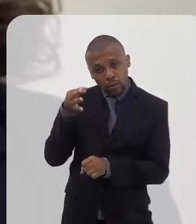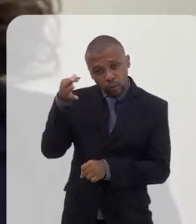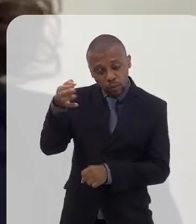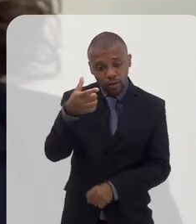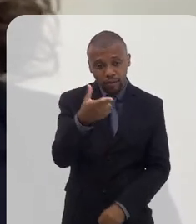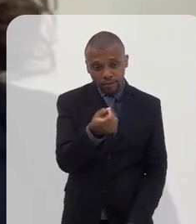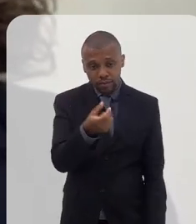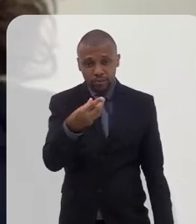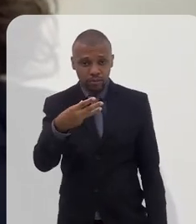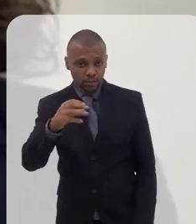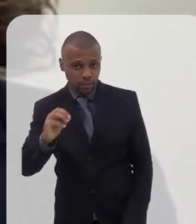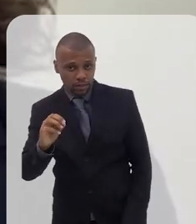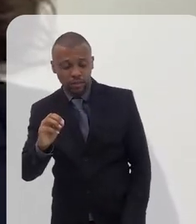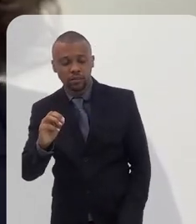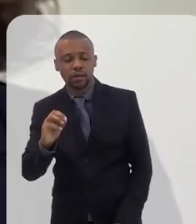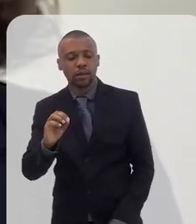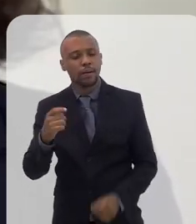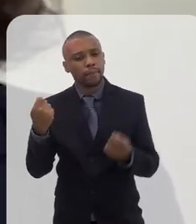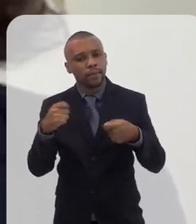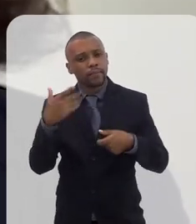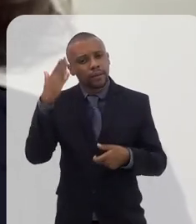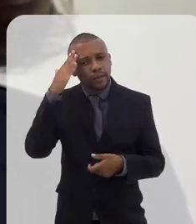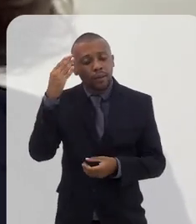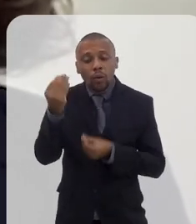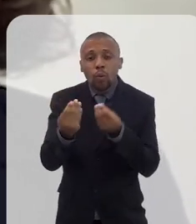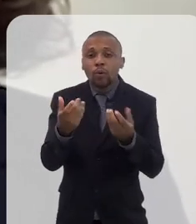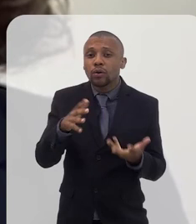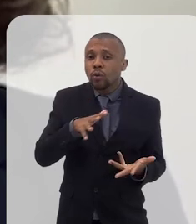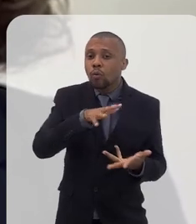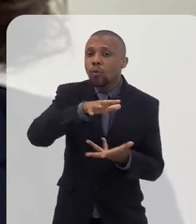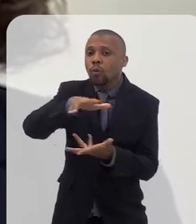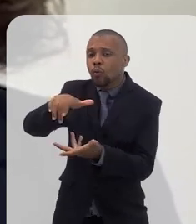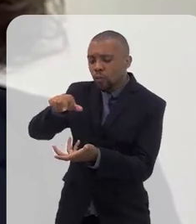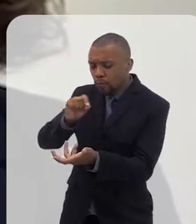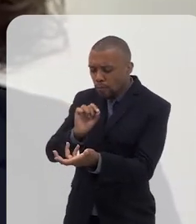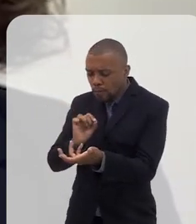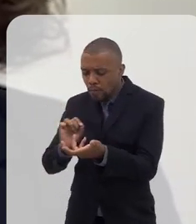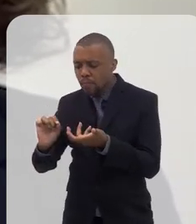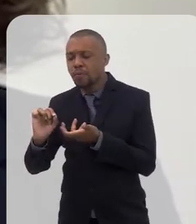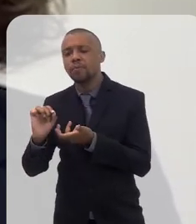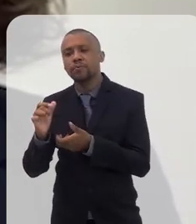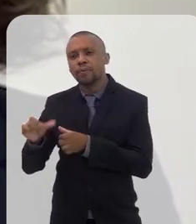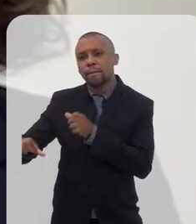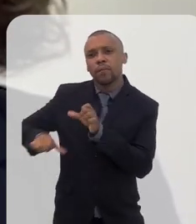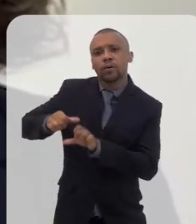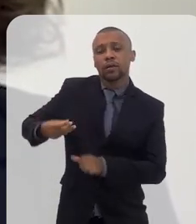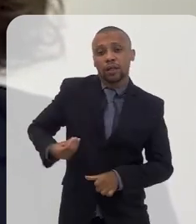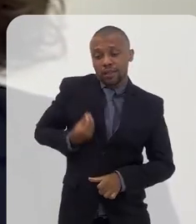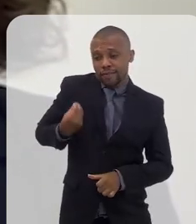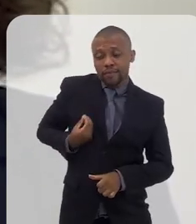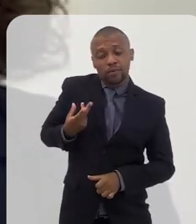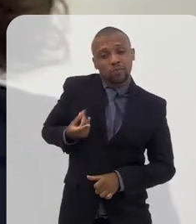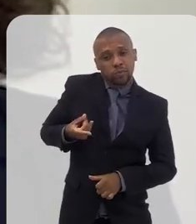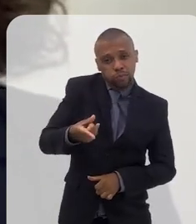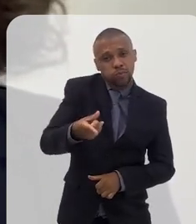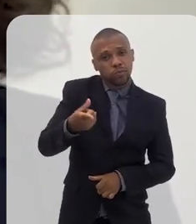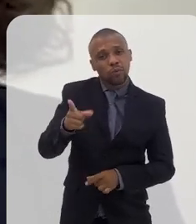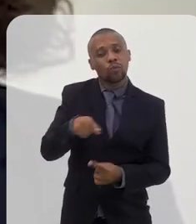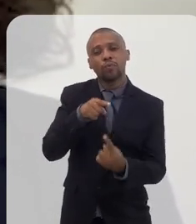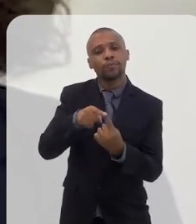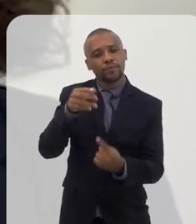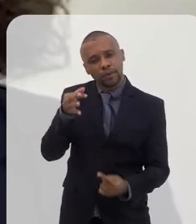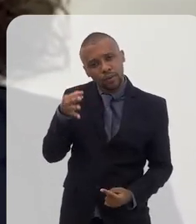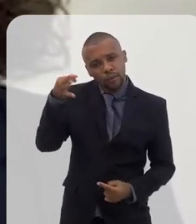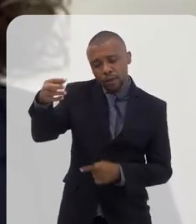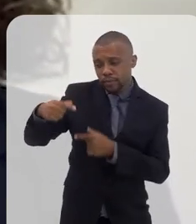em que a gente tem que dar conta, como mundo, né, de tornar a nossa vida aqui sustentável na Terra para que as próximas